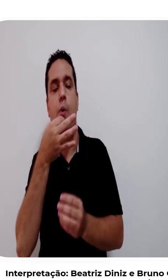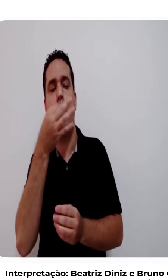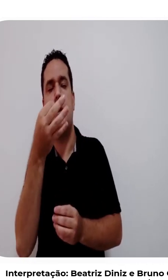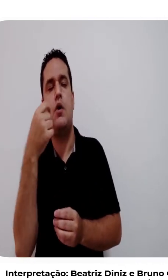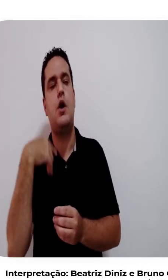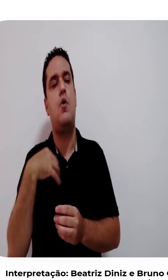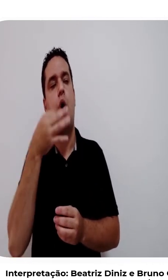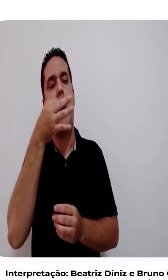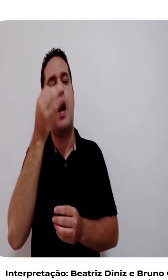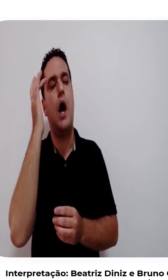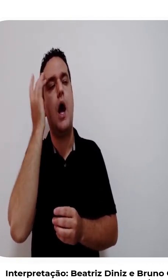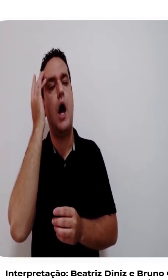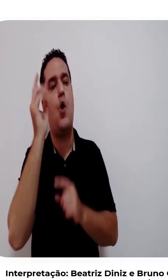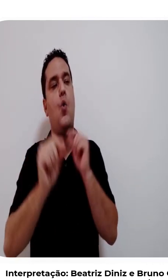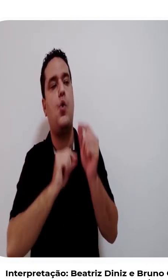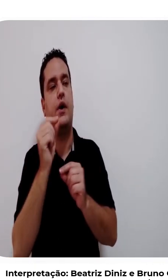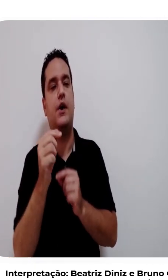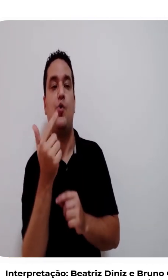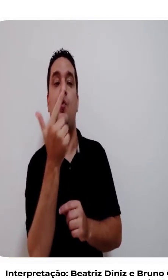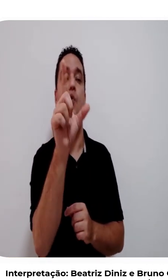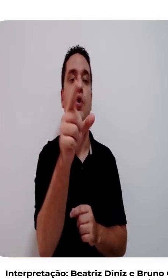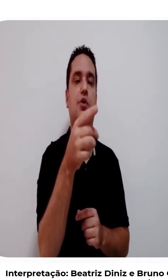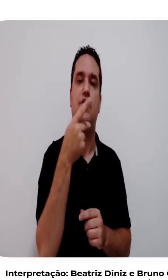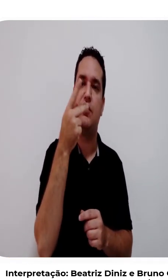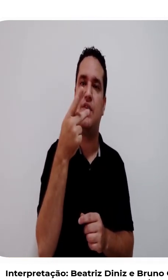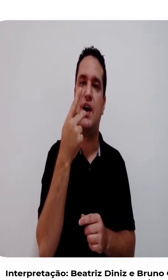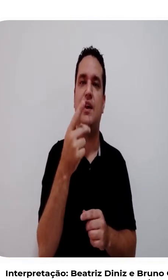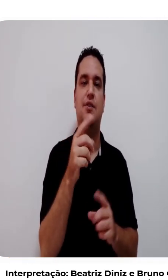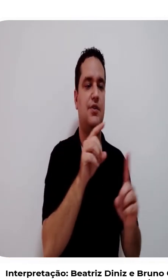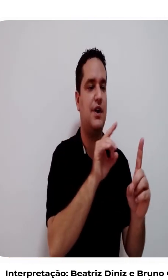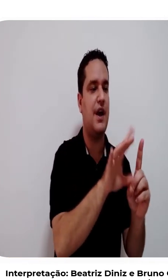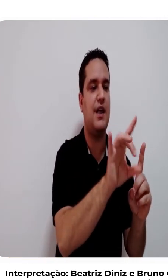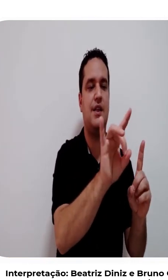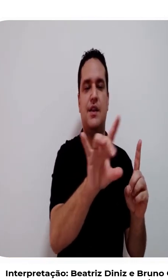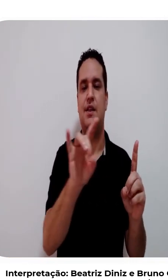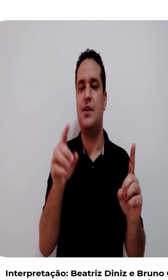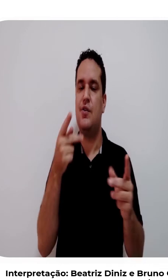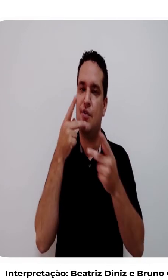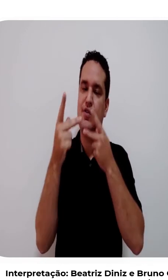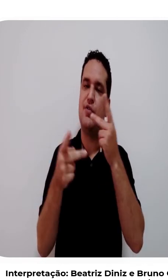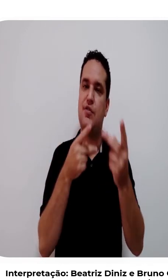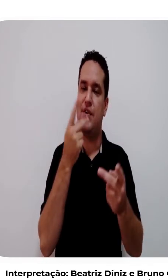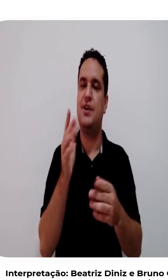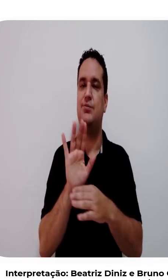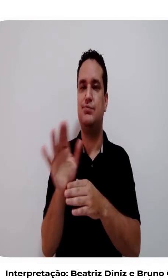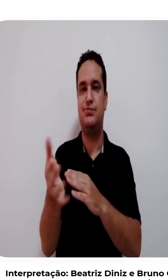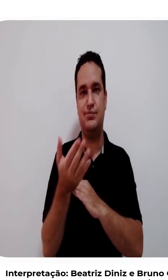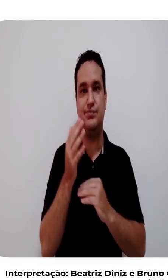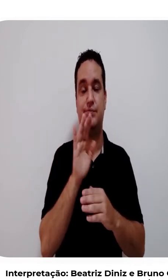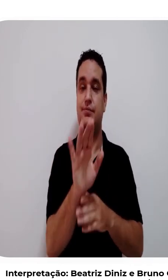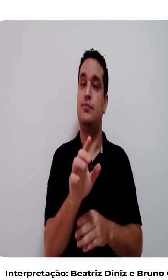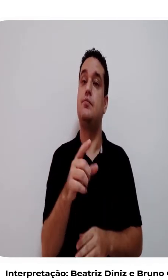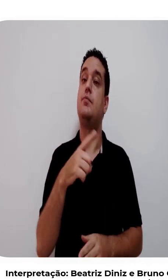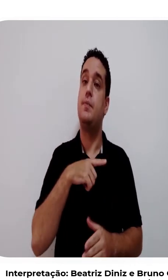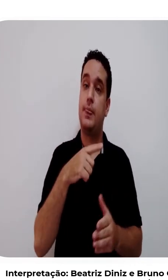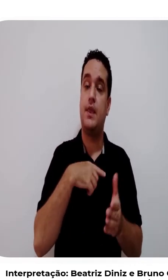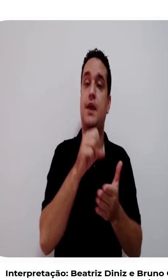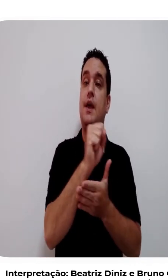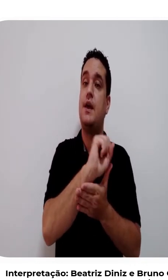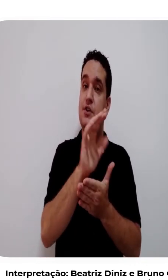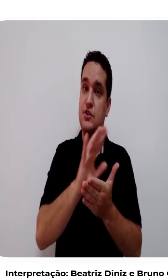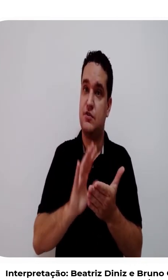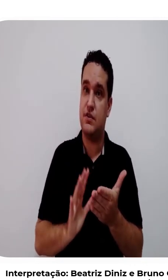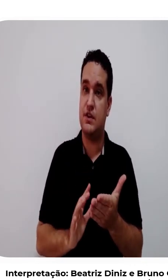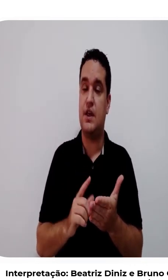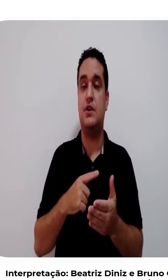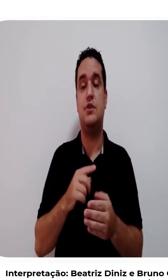das escritas das crianças. Algumas atividades, né, e além dessa escrita colaborativa, também eu percebo